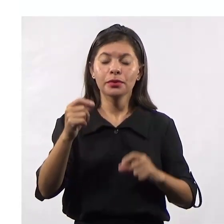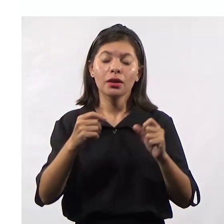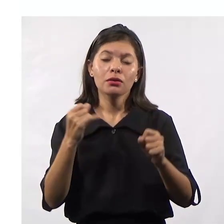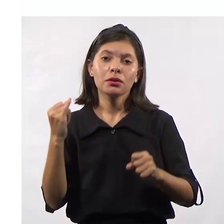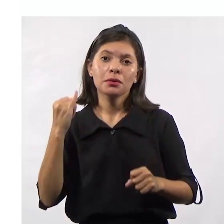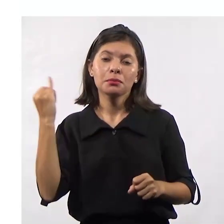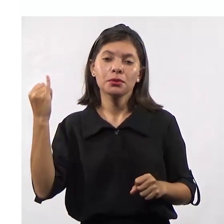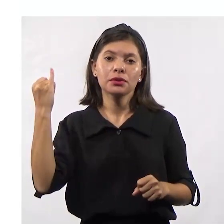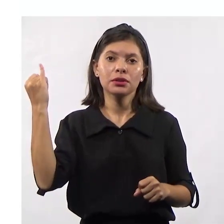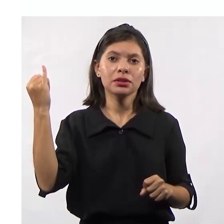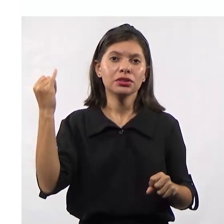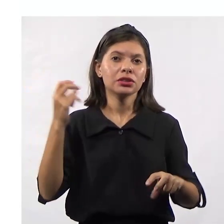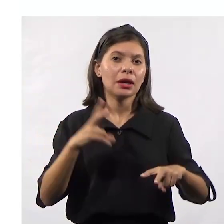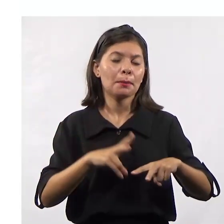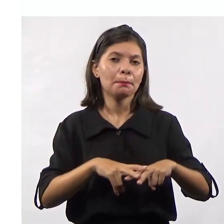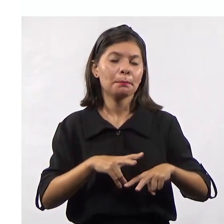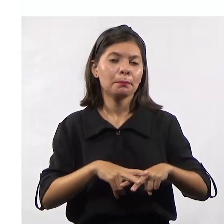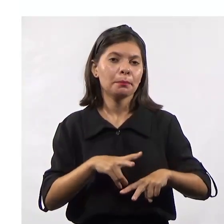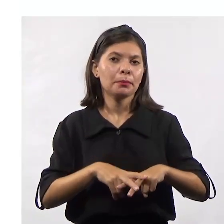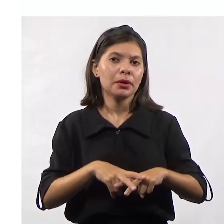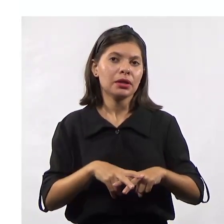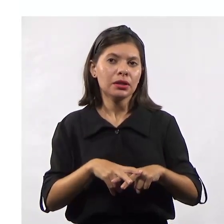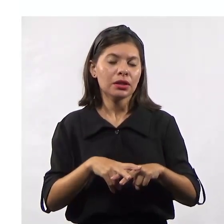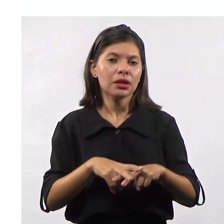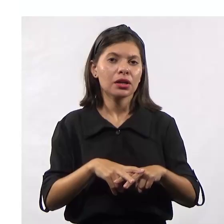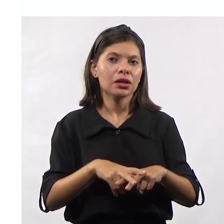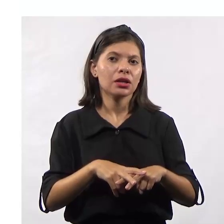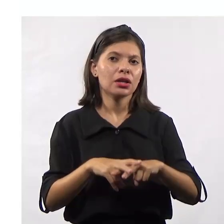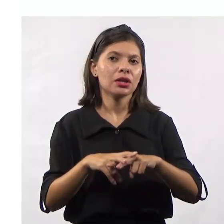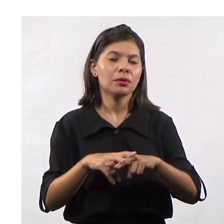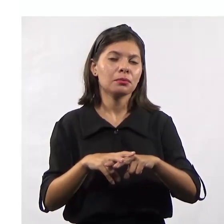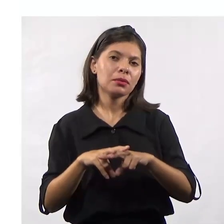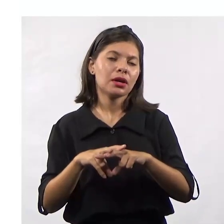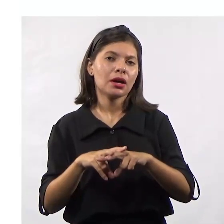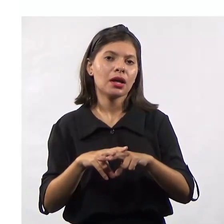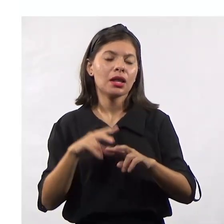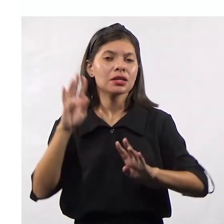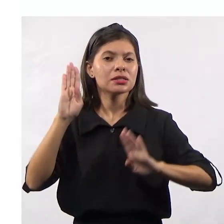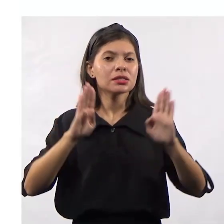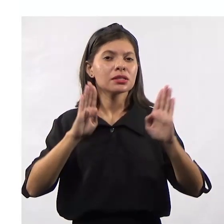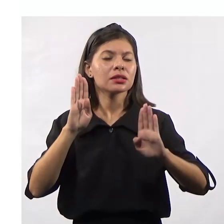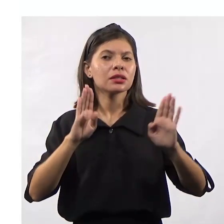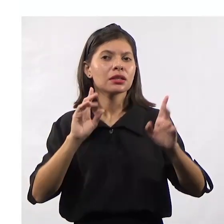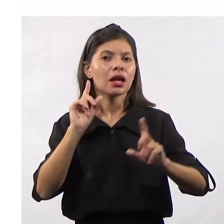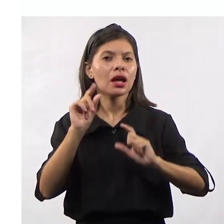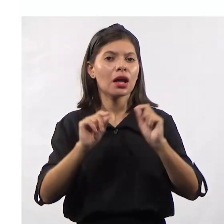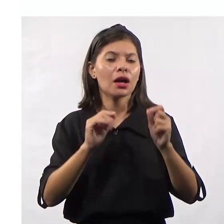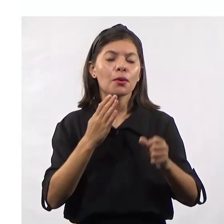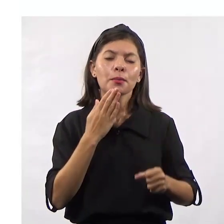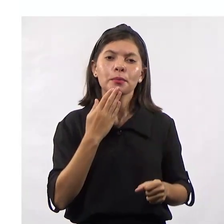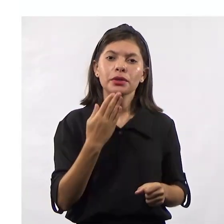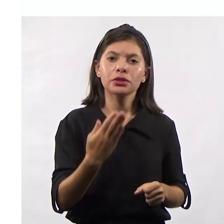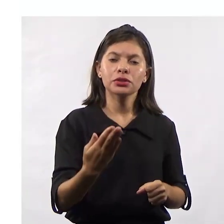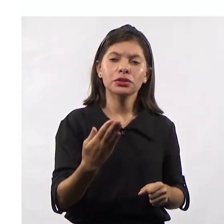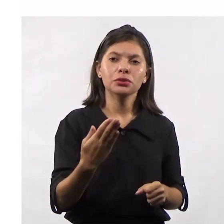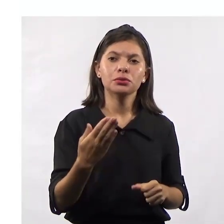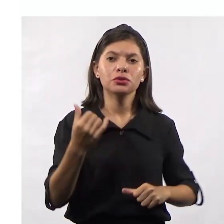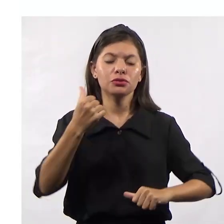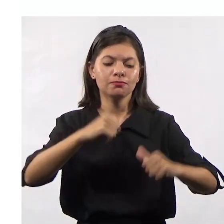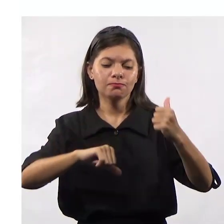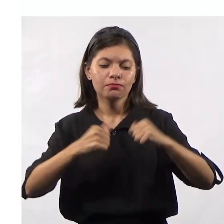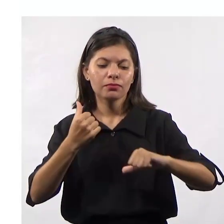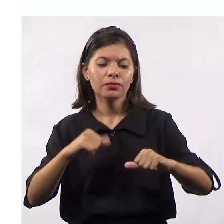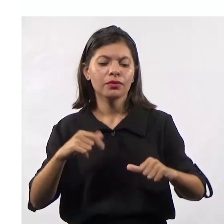Então, destacando aqui que contra a pena de declaração de inidoneidade para licitar, somente é cabível o pedido